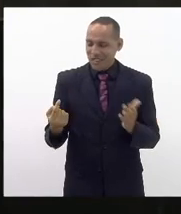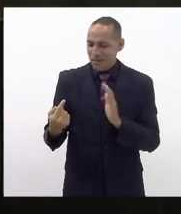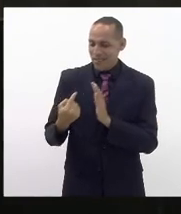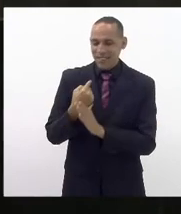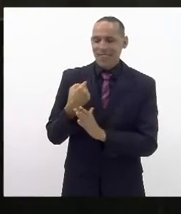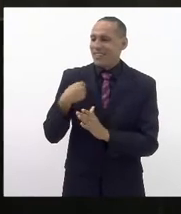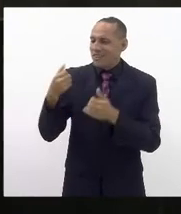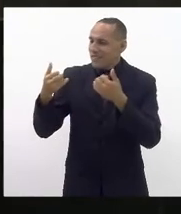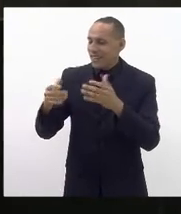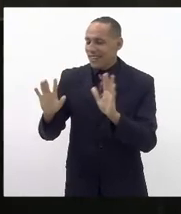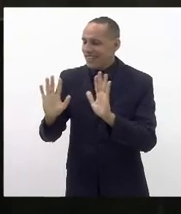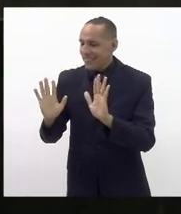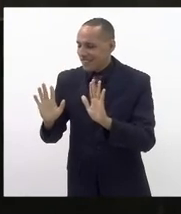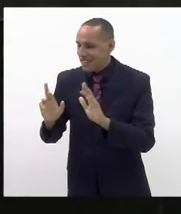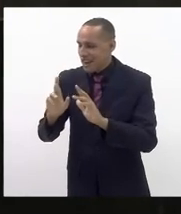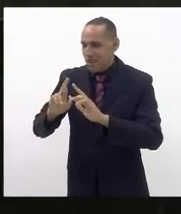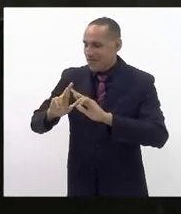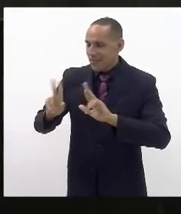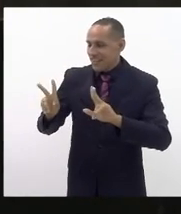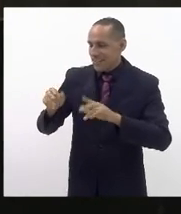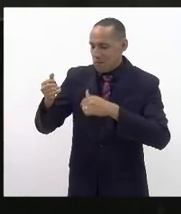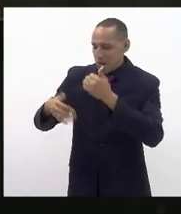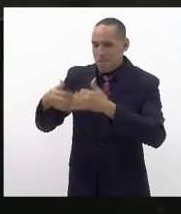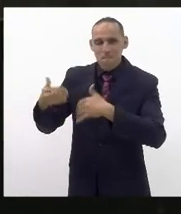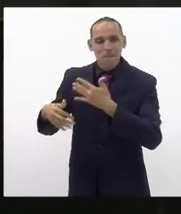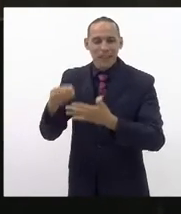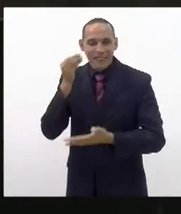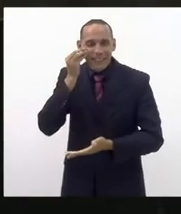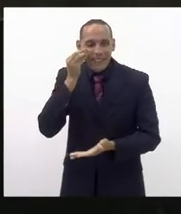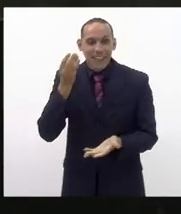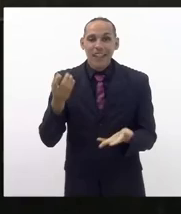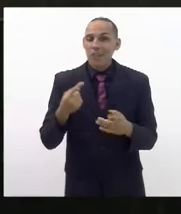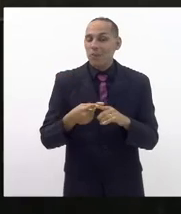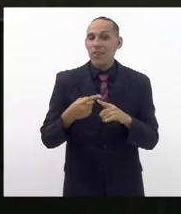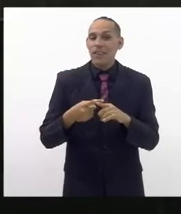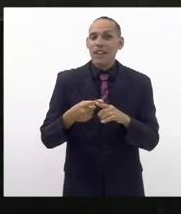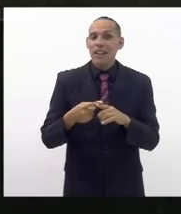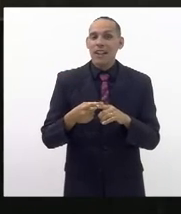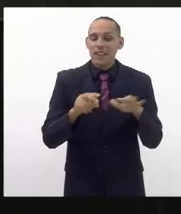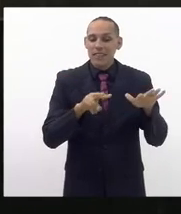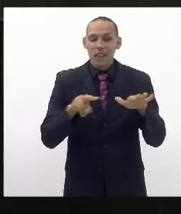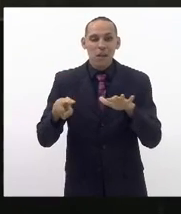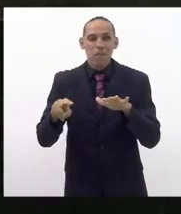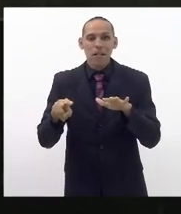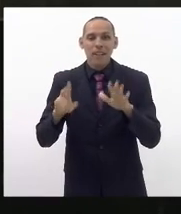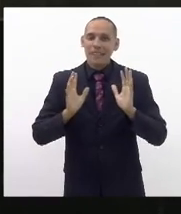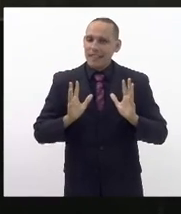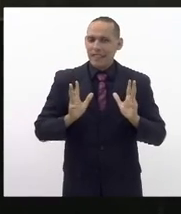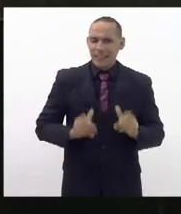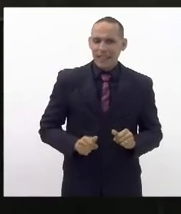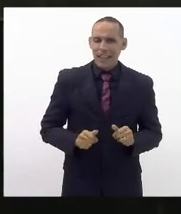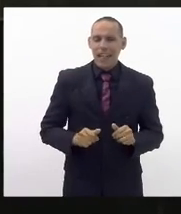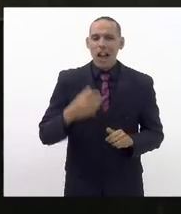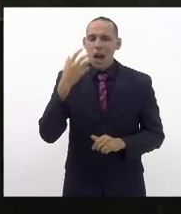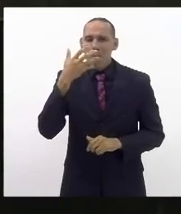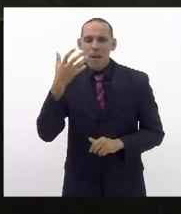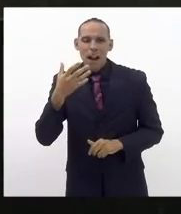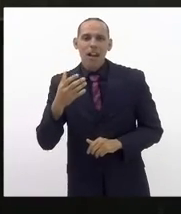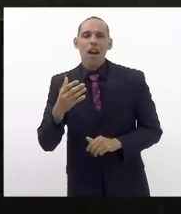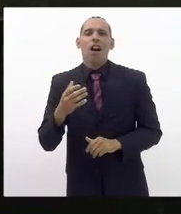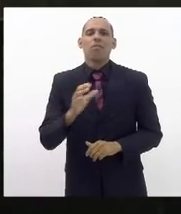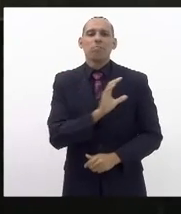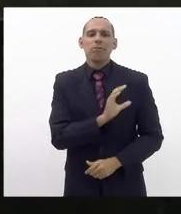tentei explicar, né, que a Semana Santa, a Paixão de Cristo, a